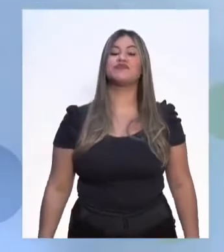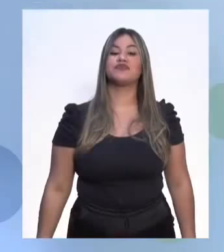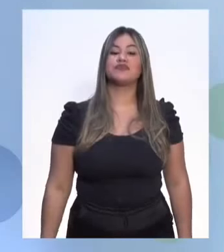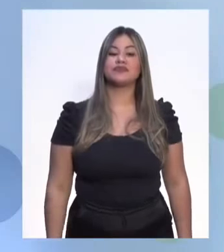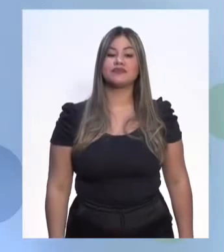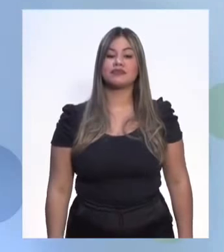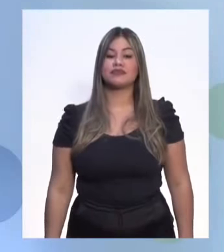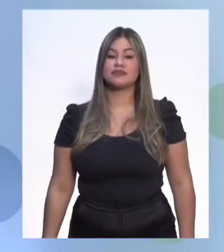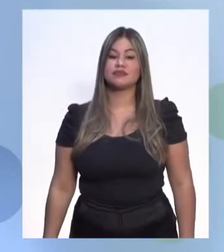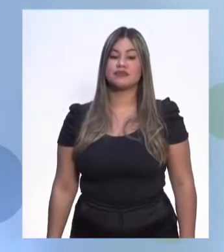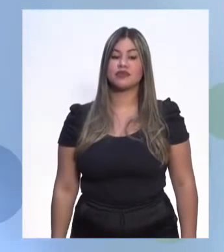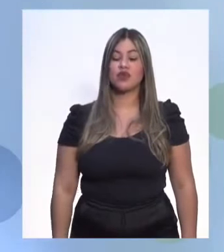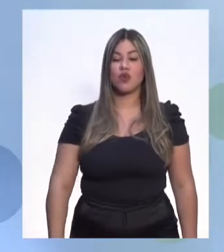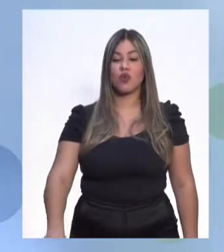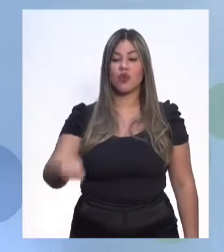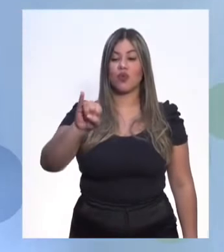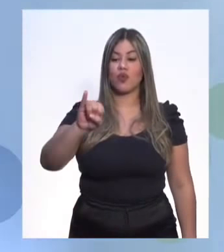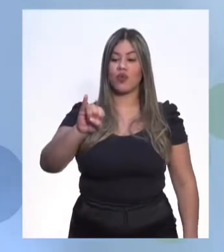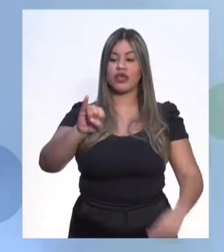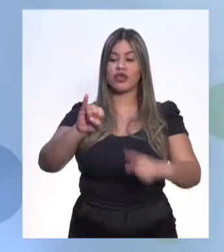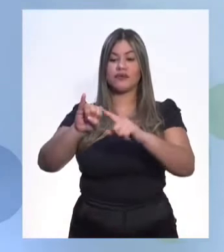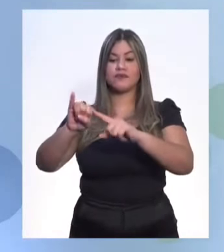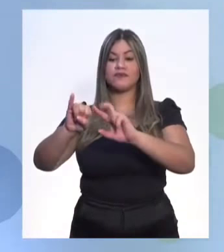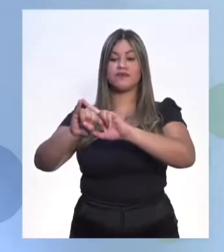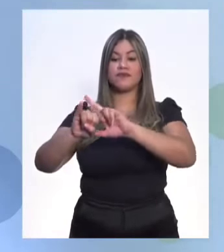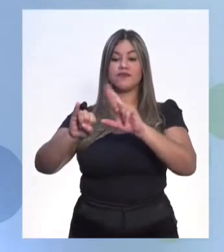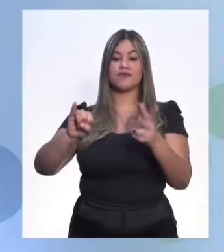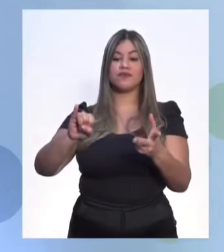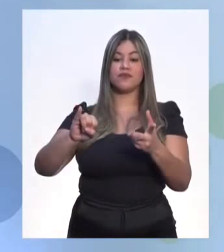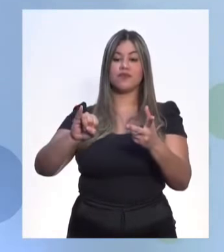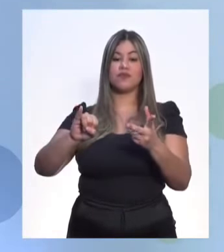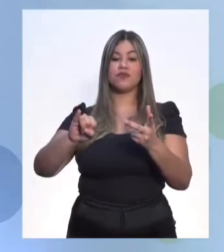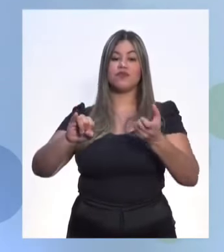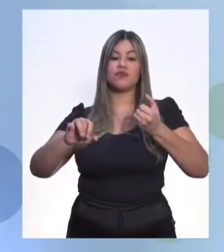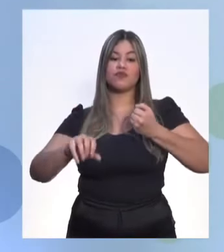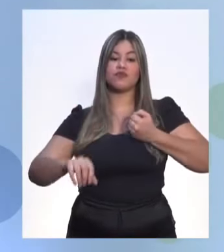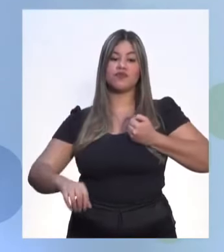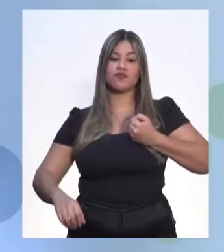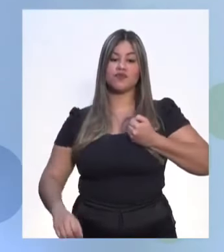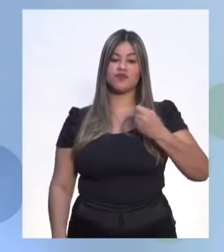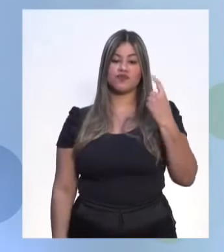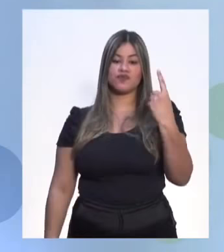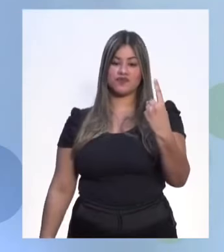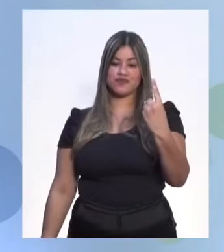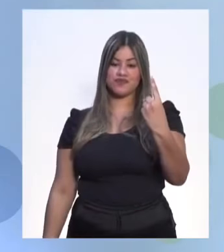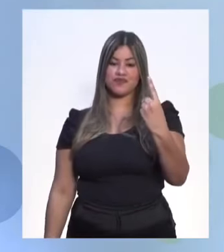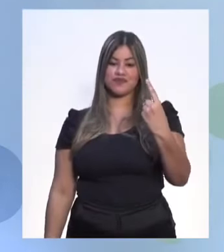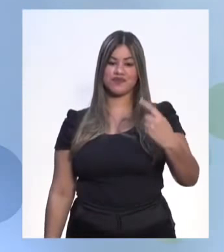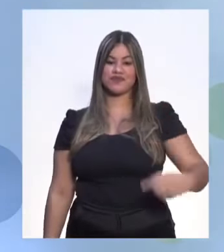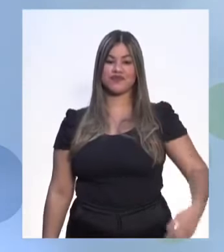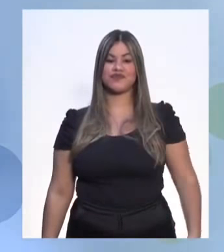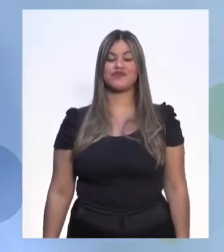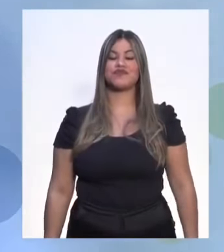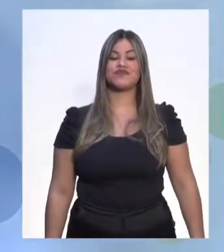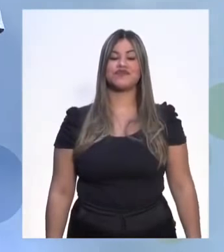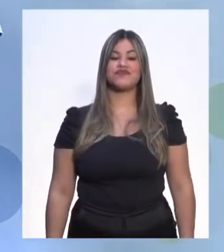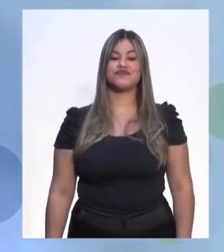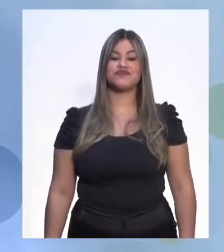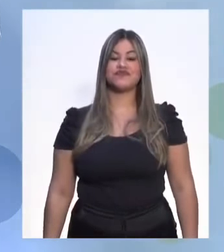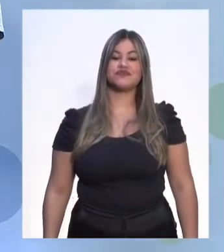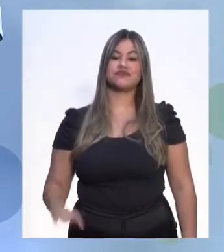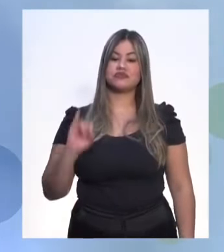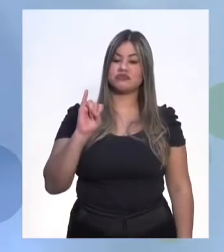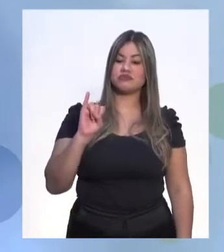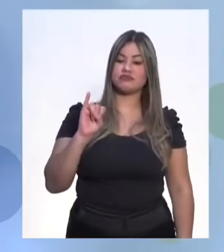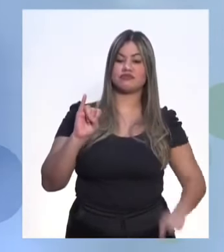então aqui a gente tem o ir né que a gente fala para representar a o número o número um ok passante com esse e né